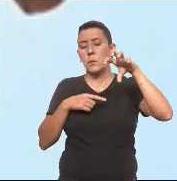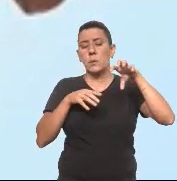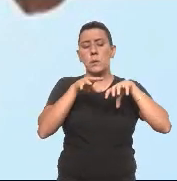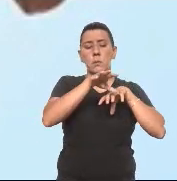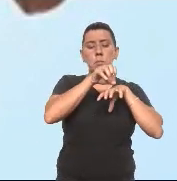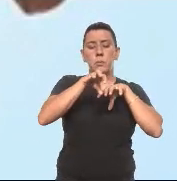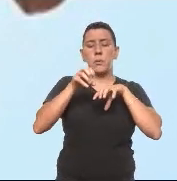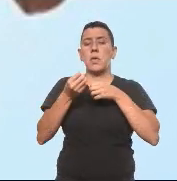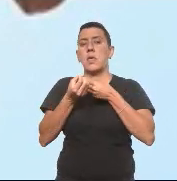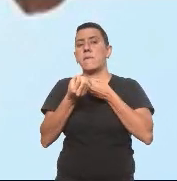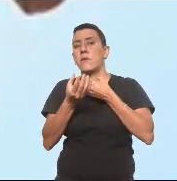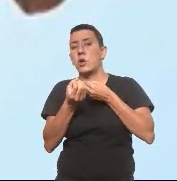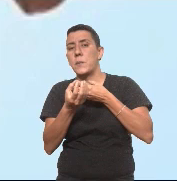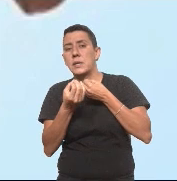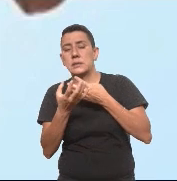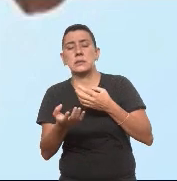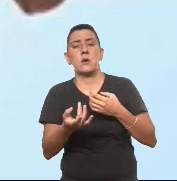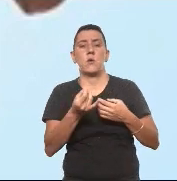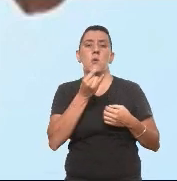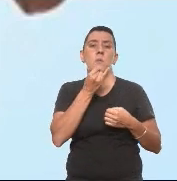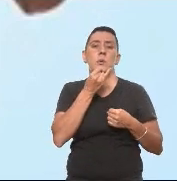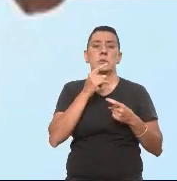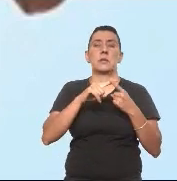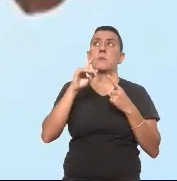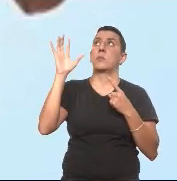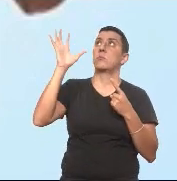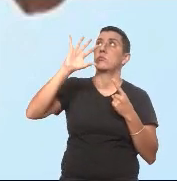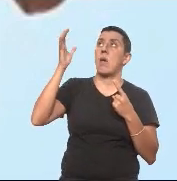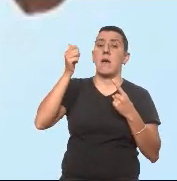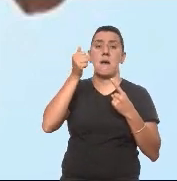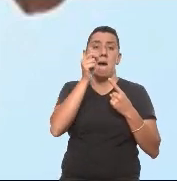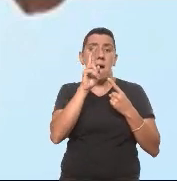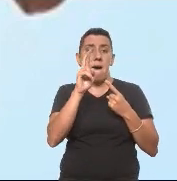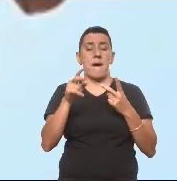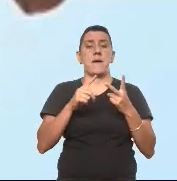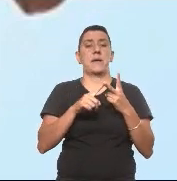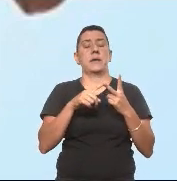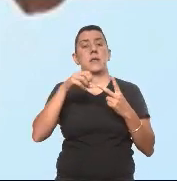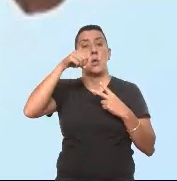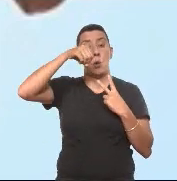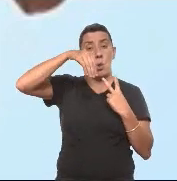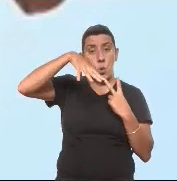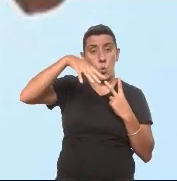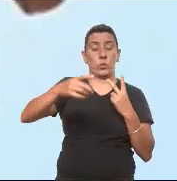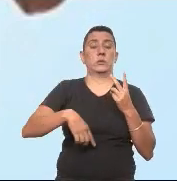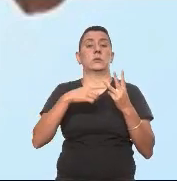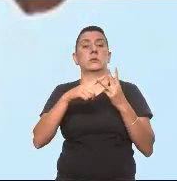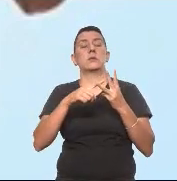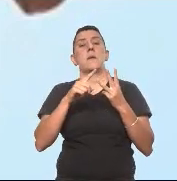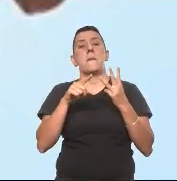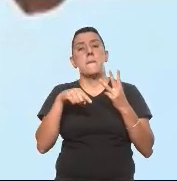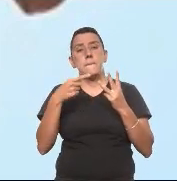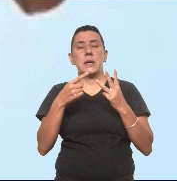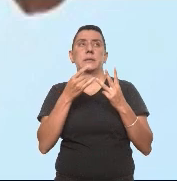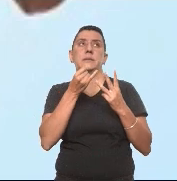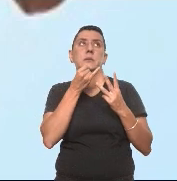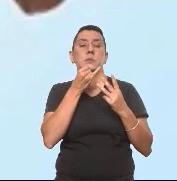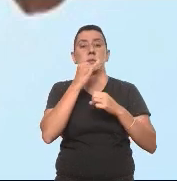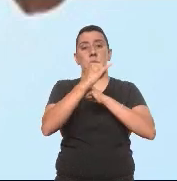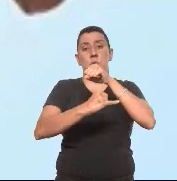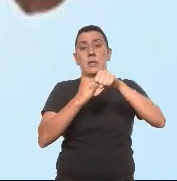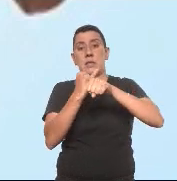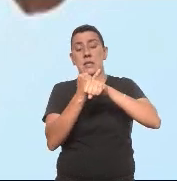população ele traz sensores e monitoramento de ar como eu já tenho conectividade no poste eu posso agregar outras coisas como por exemplo